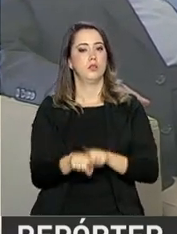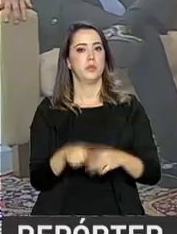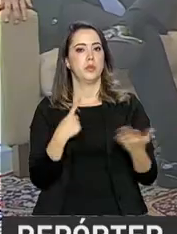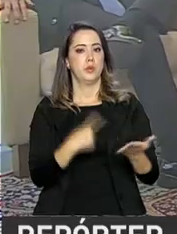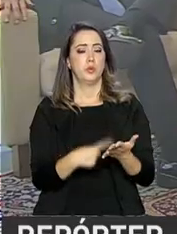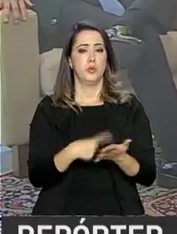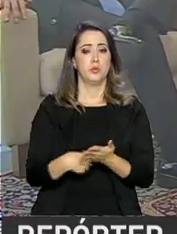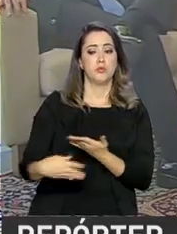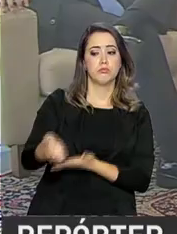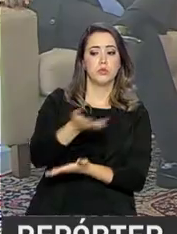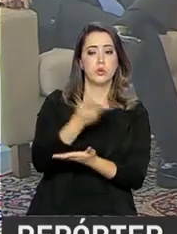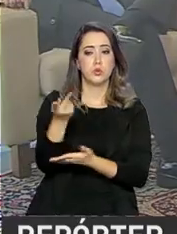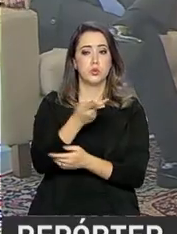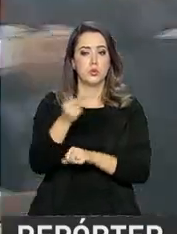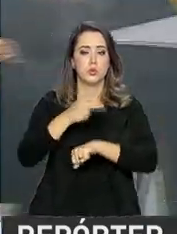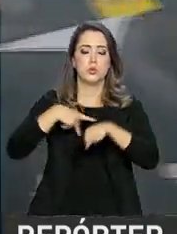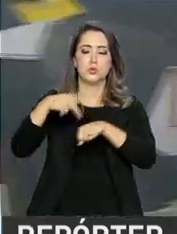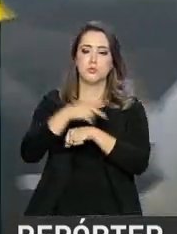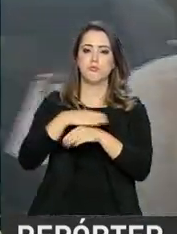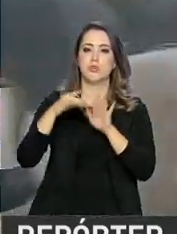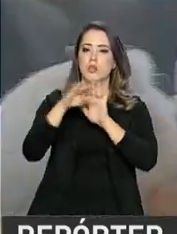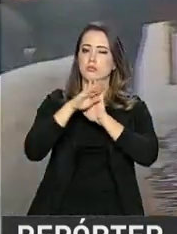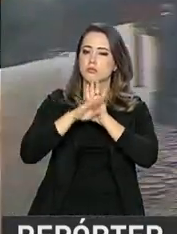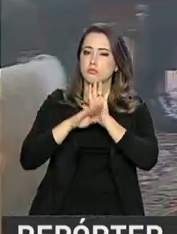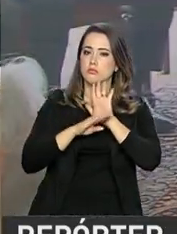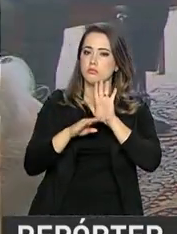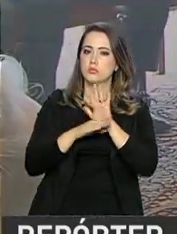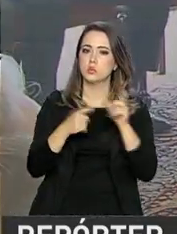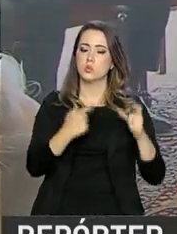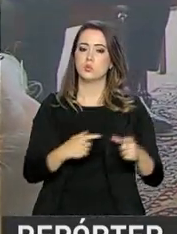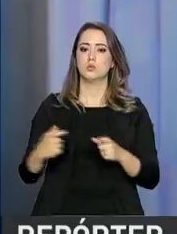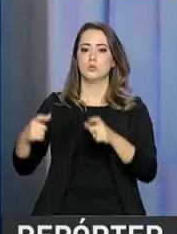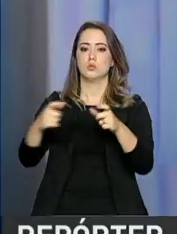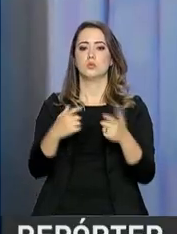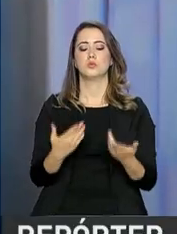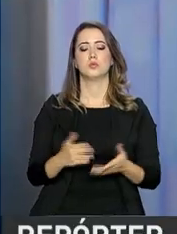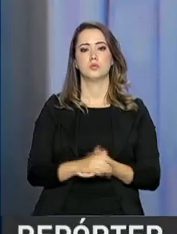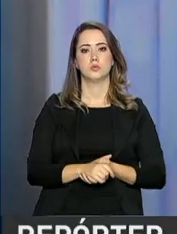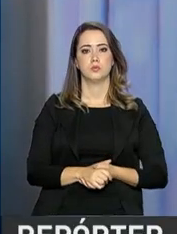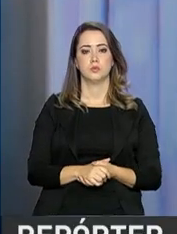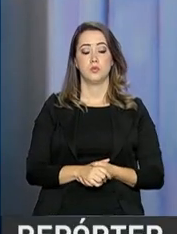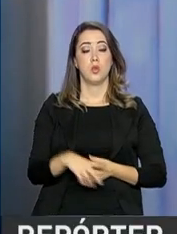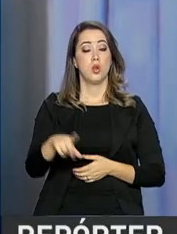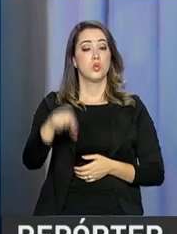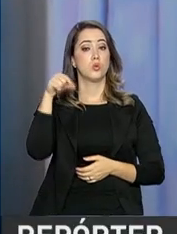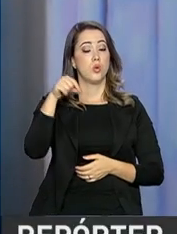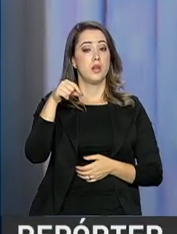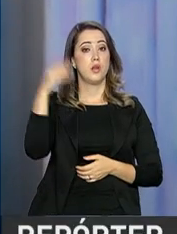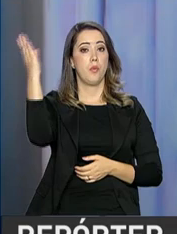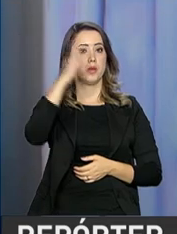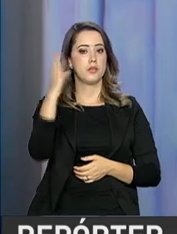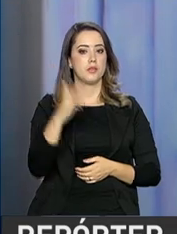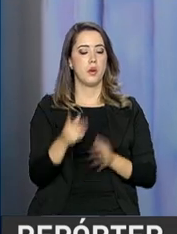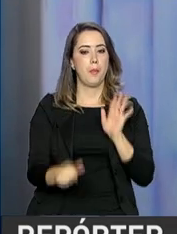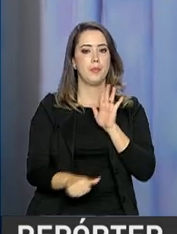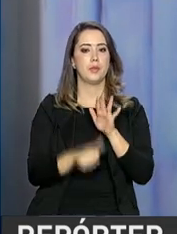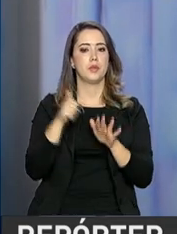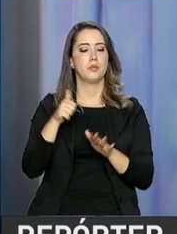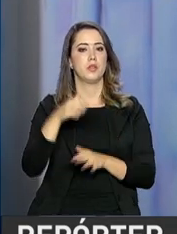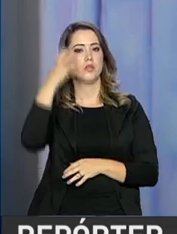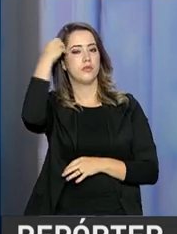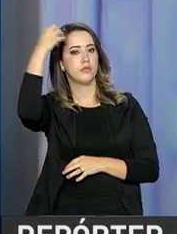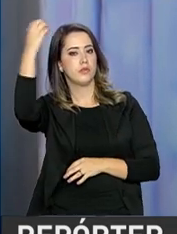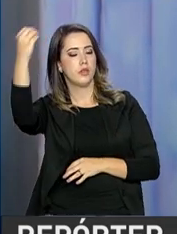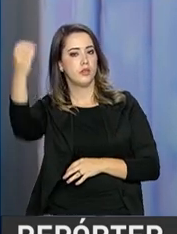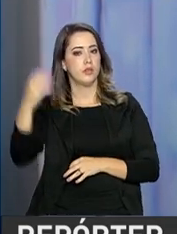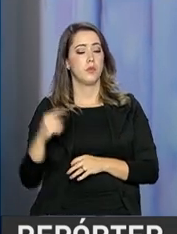integração entre os dois países e os planos regional e internacional. Benítez escolheu o Brasil para fazer a primeira viagem